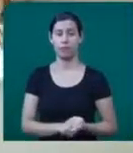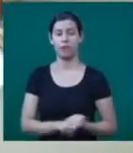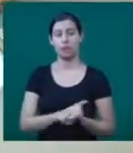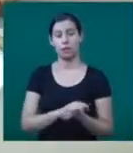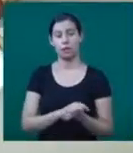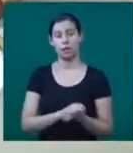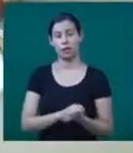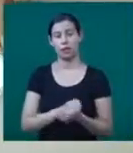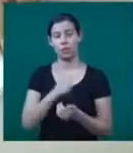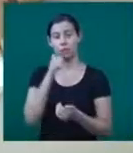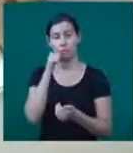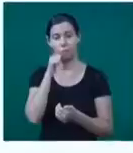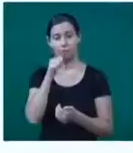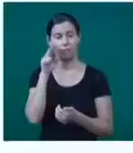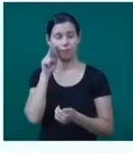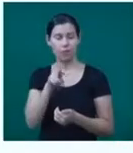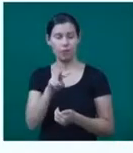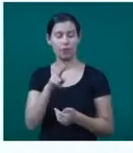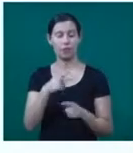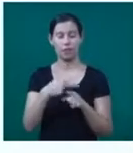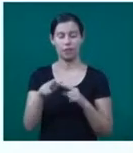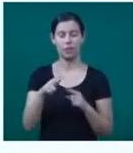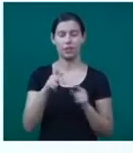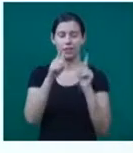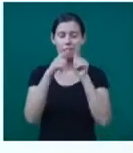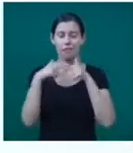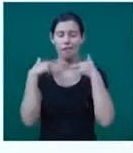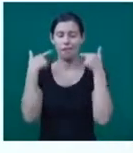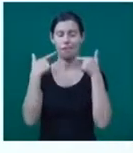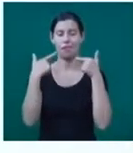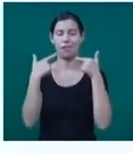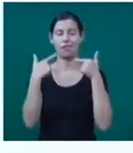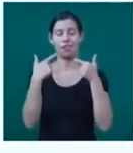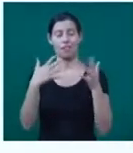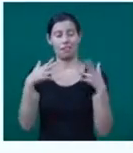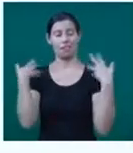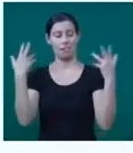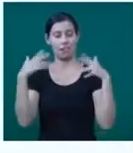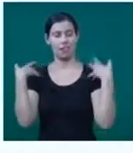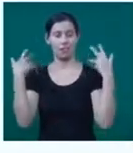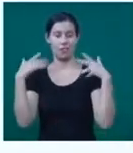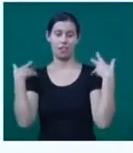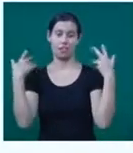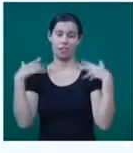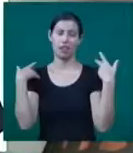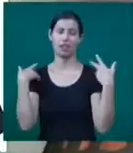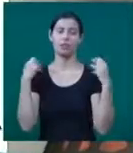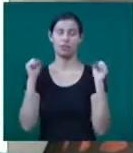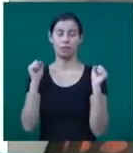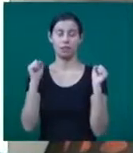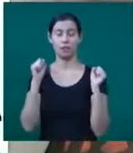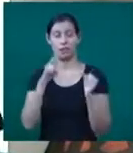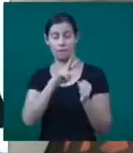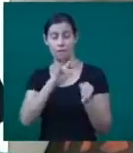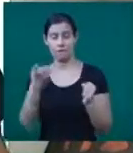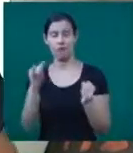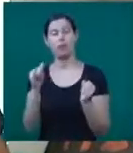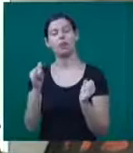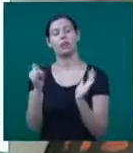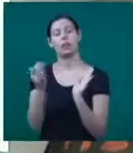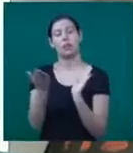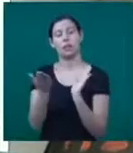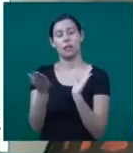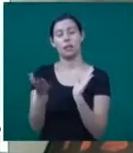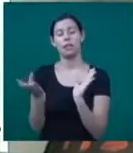Júlia já abre um sorriso. Conta que está feliz em participar e sonha ver a redação publicada. Por acaso eu